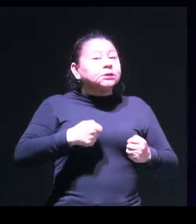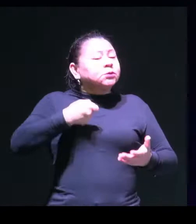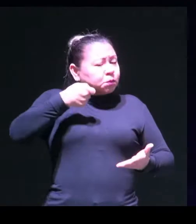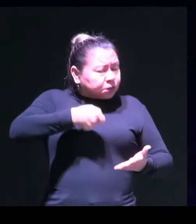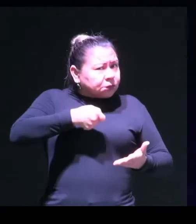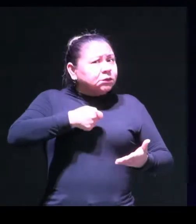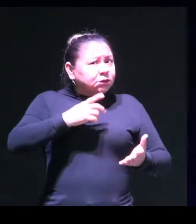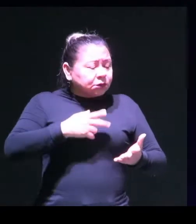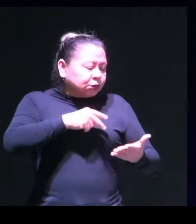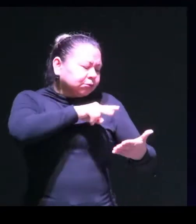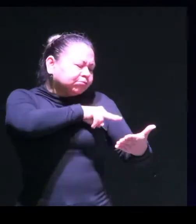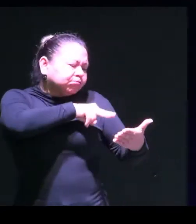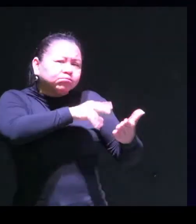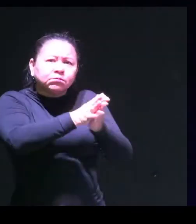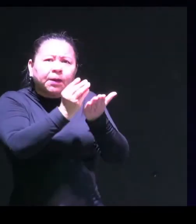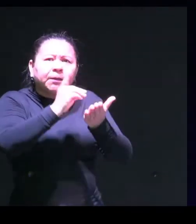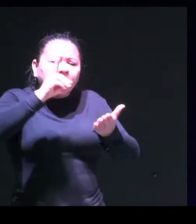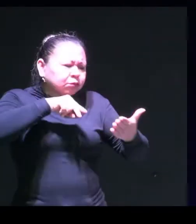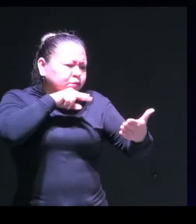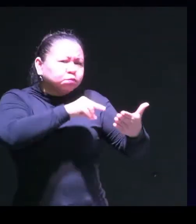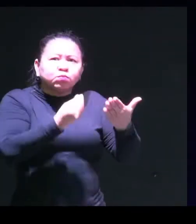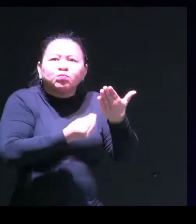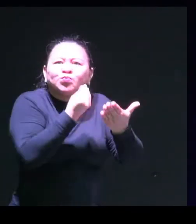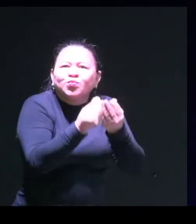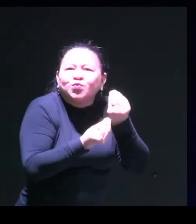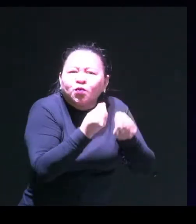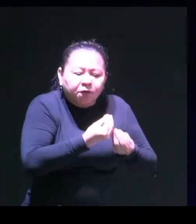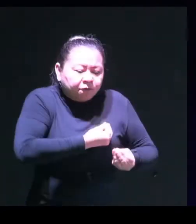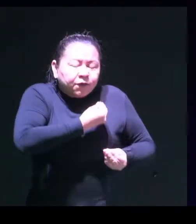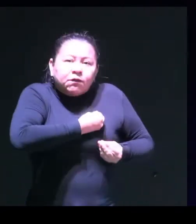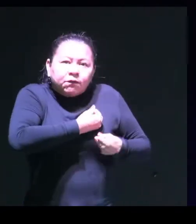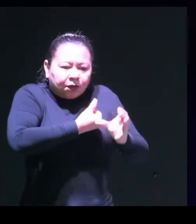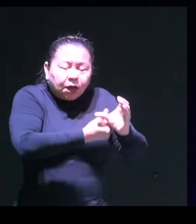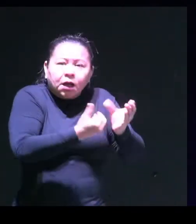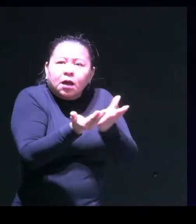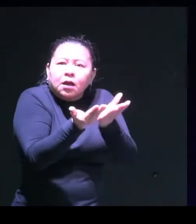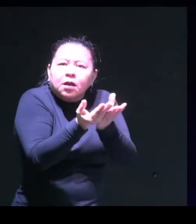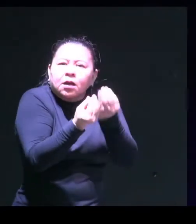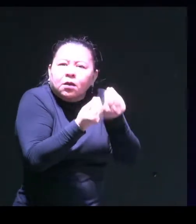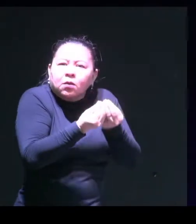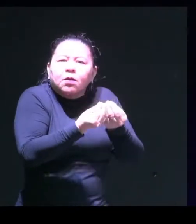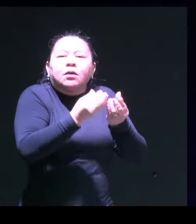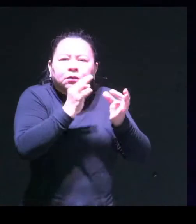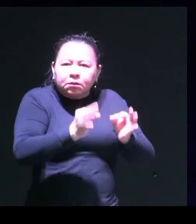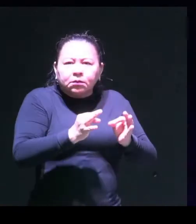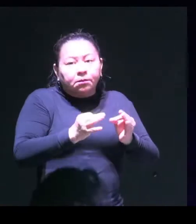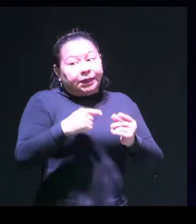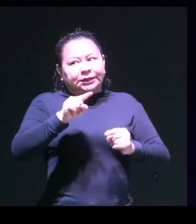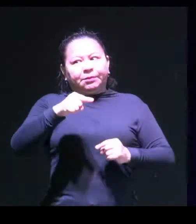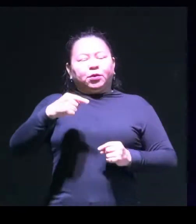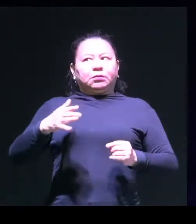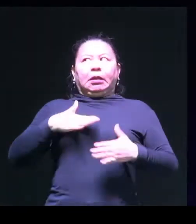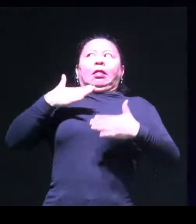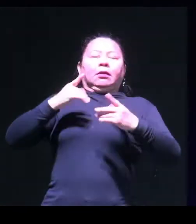obrigação de procurar nessa palavra como deve viver um cristão aguardando a vinda do Senhor, para não ser pego de